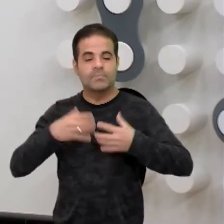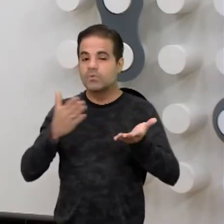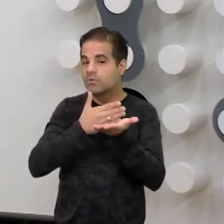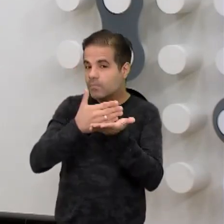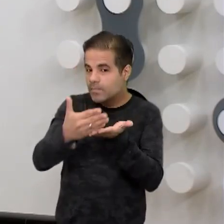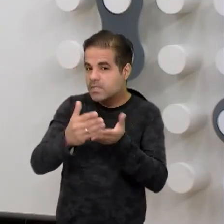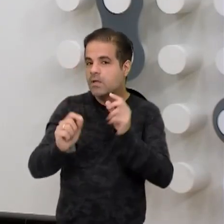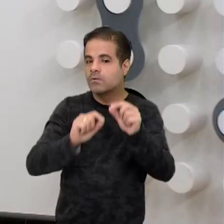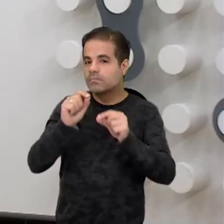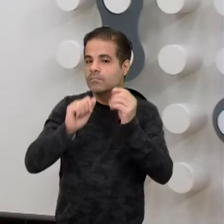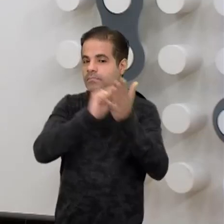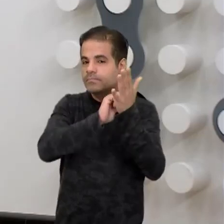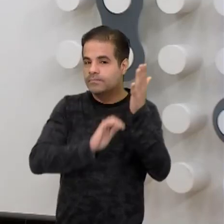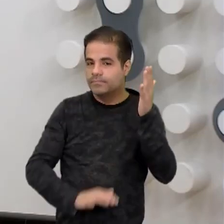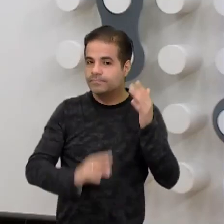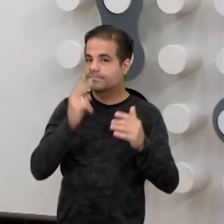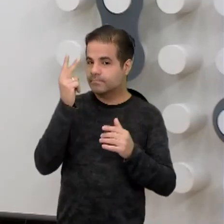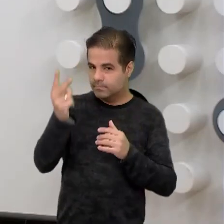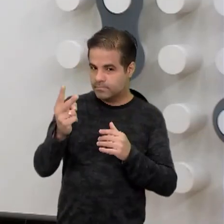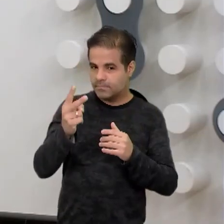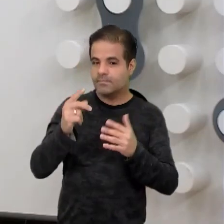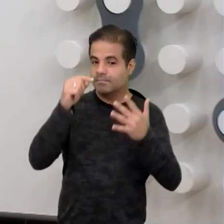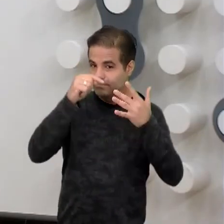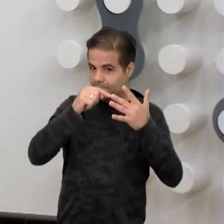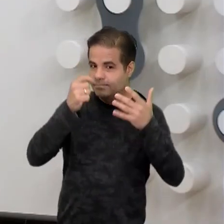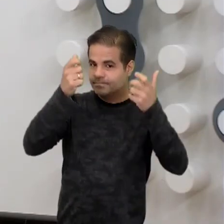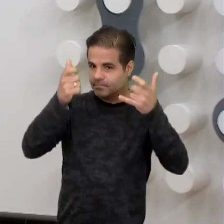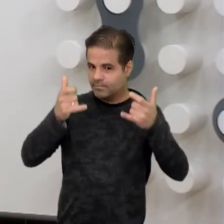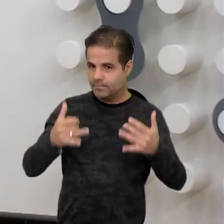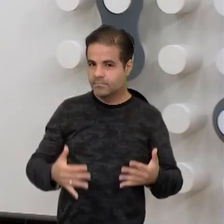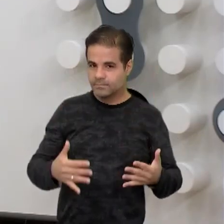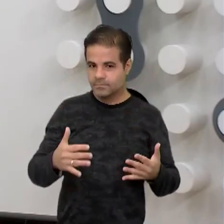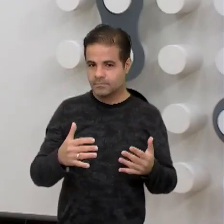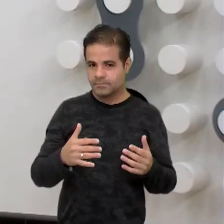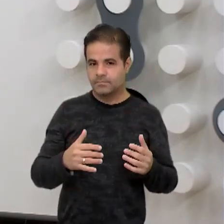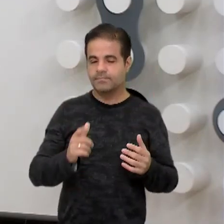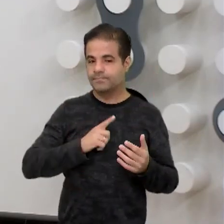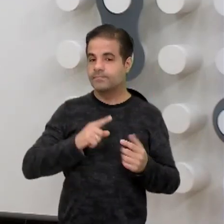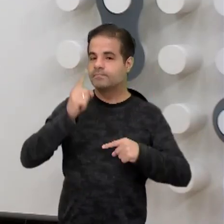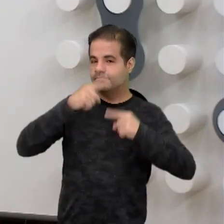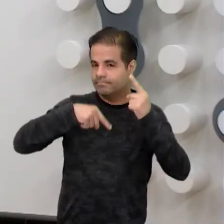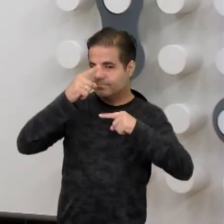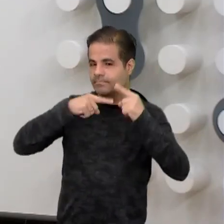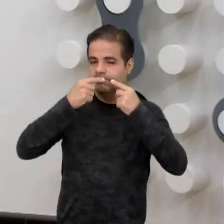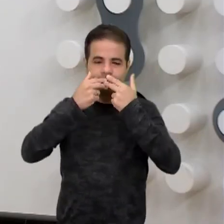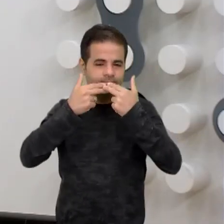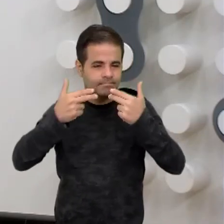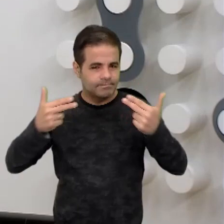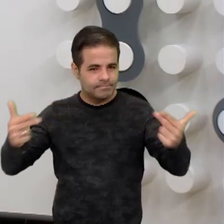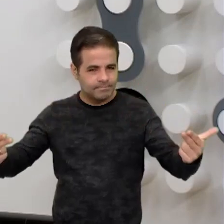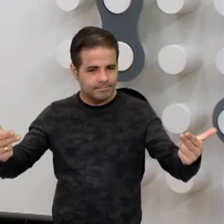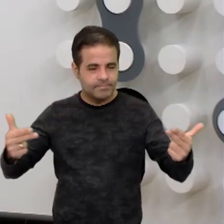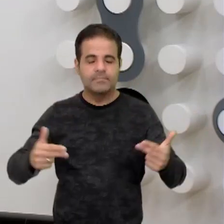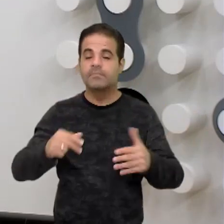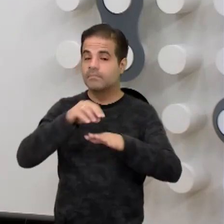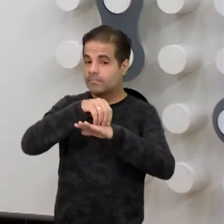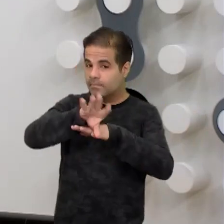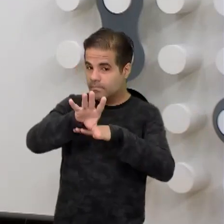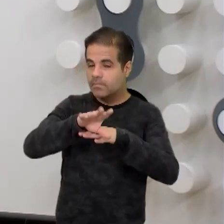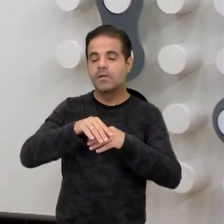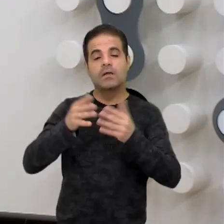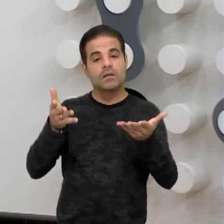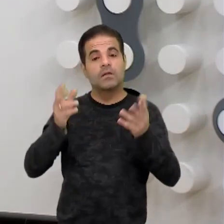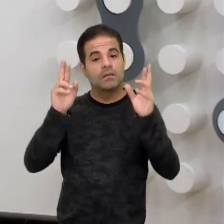hoje a atividade 2 desse componente, então temos novidades aí. E eu espero